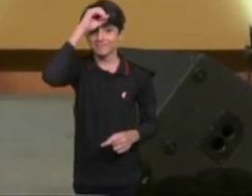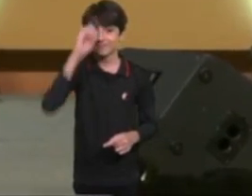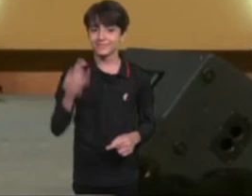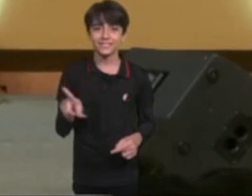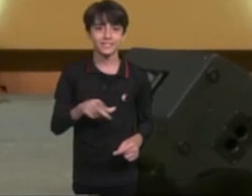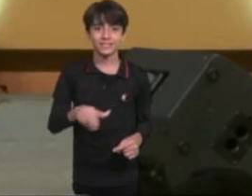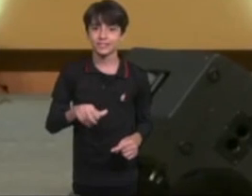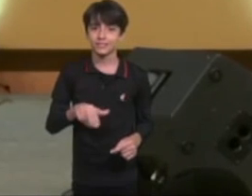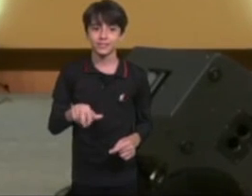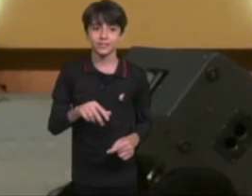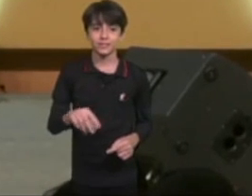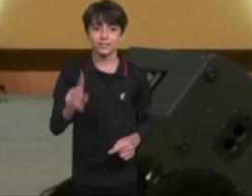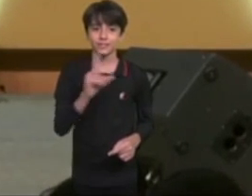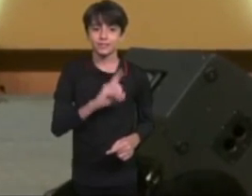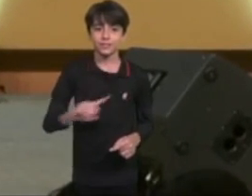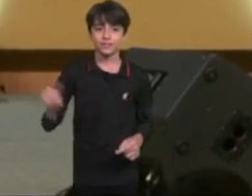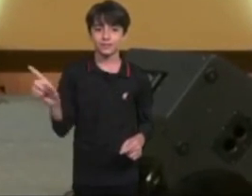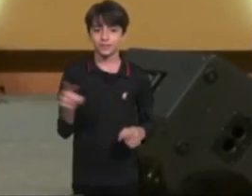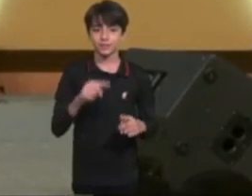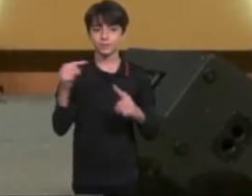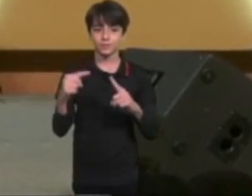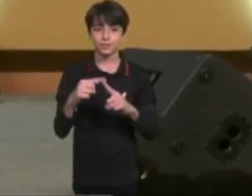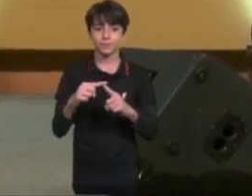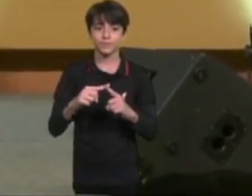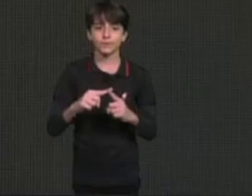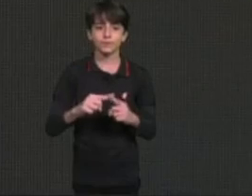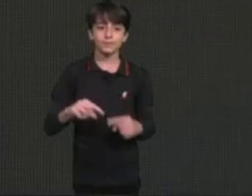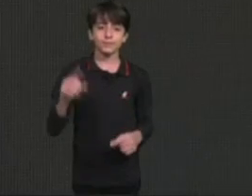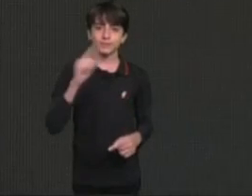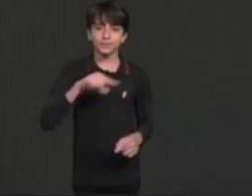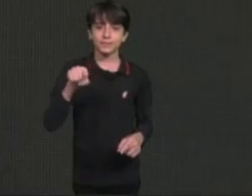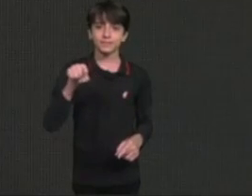o que Deus tem um grande propósito para você